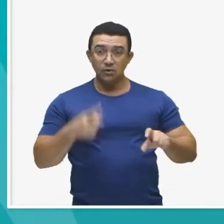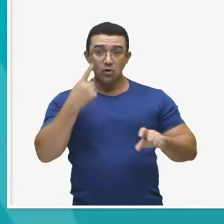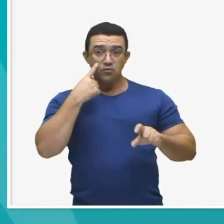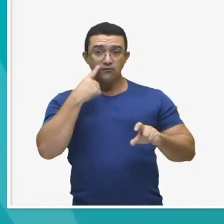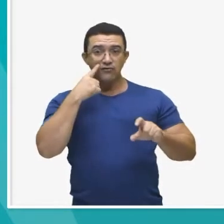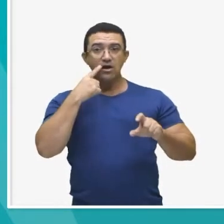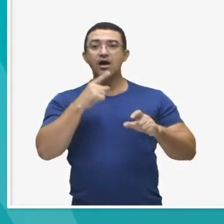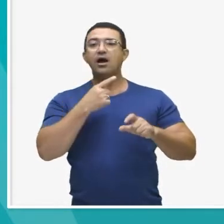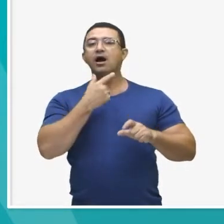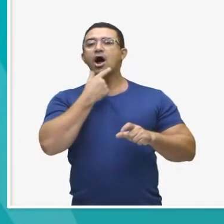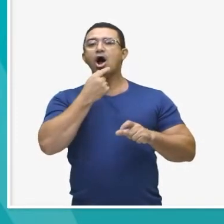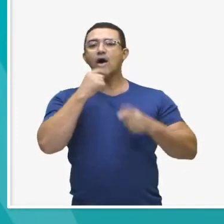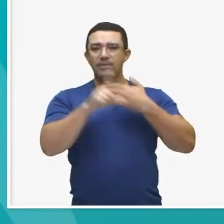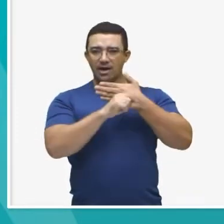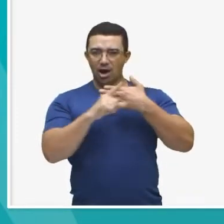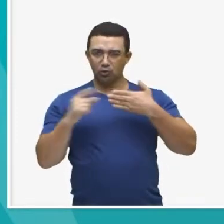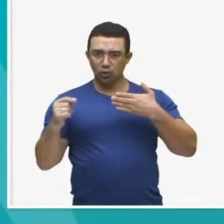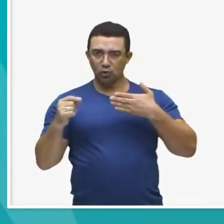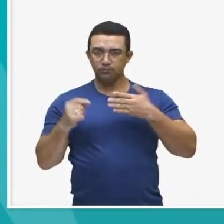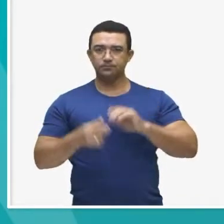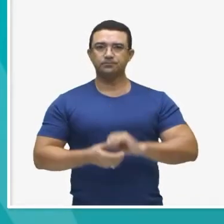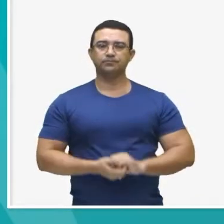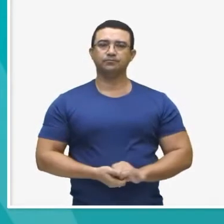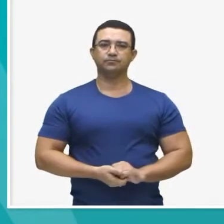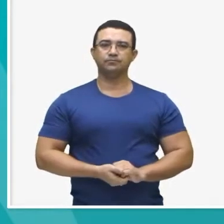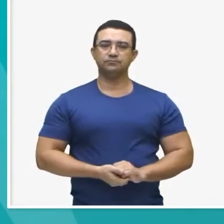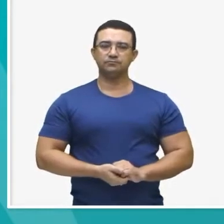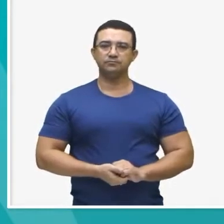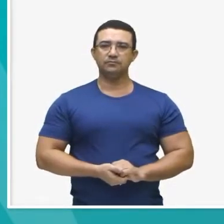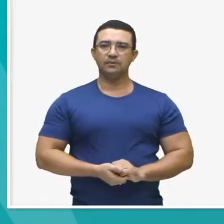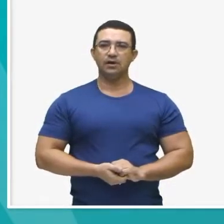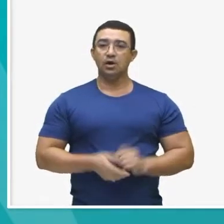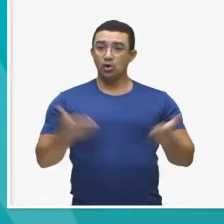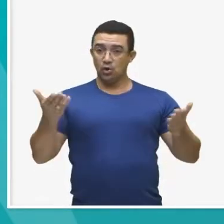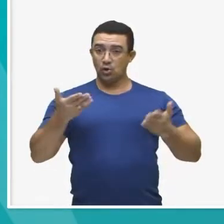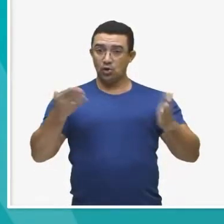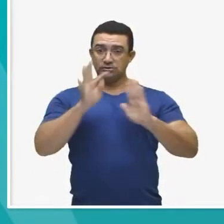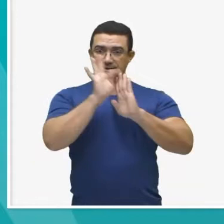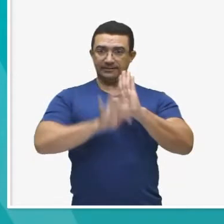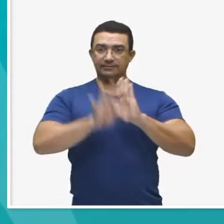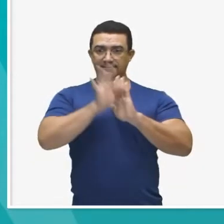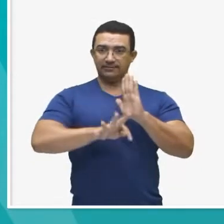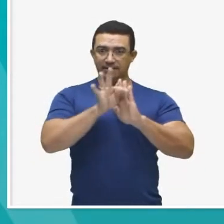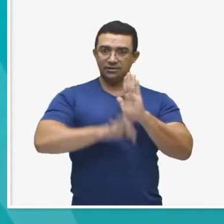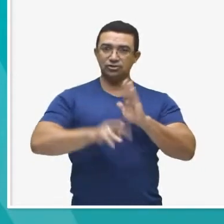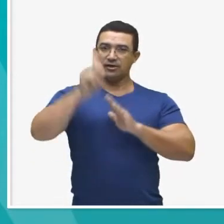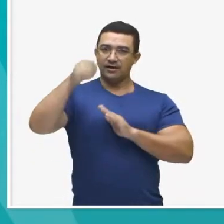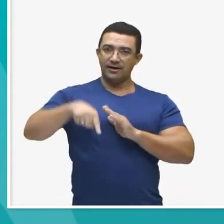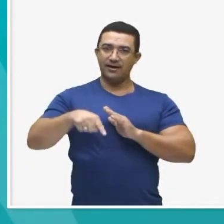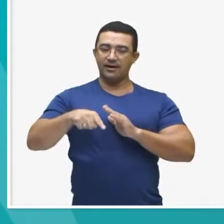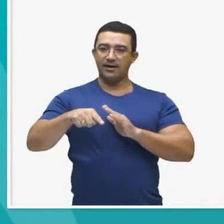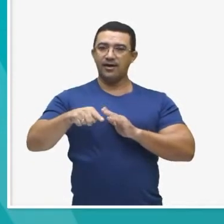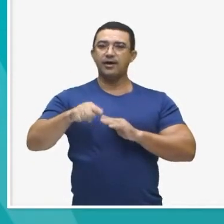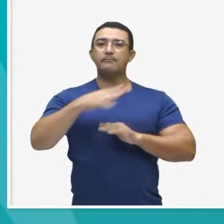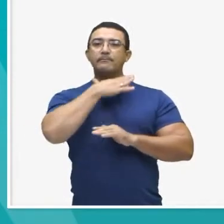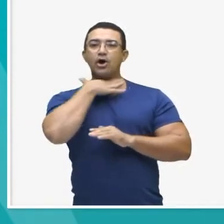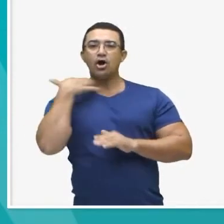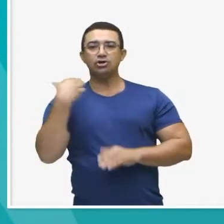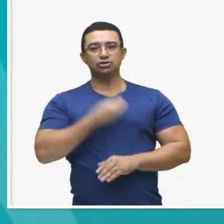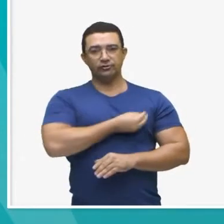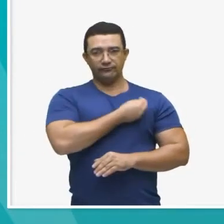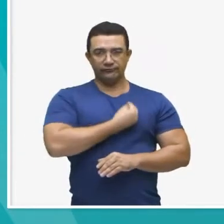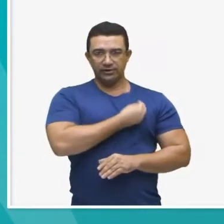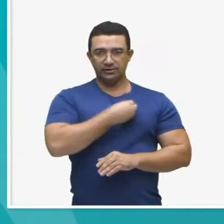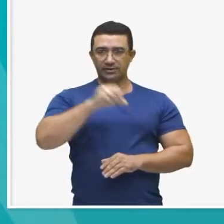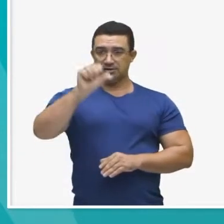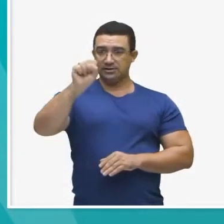primeiro? Olhem só, este texto que nós iremos tratar na aula de hoje, e que se chama Morte e Vida Severina, isso mesmo,